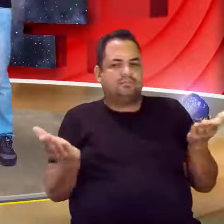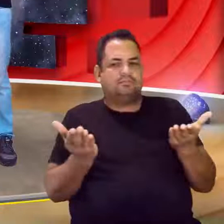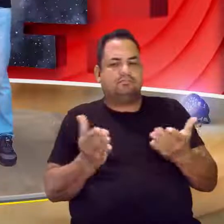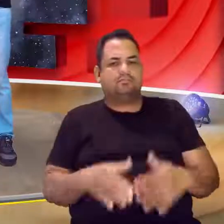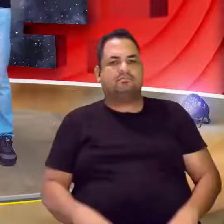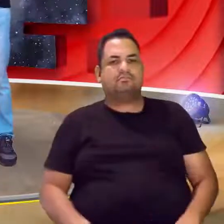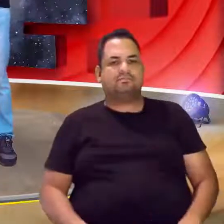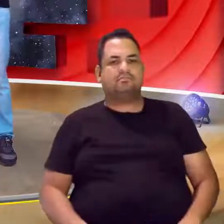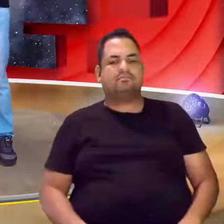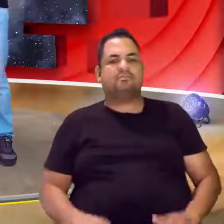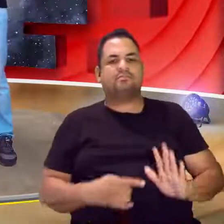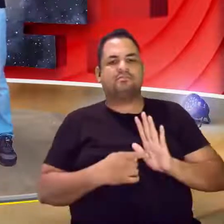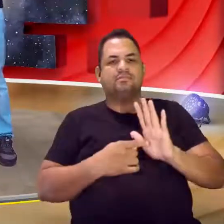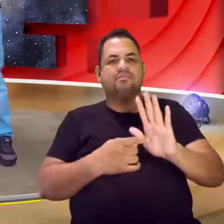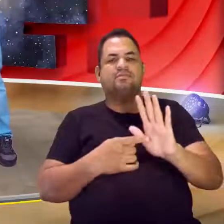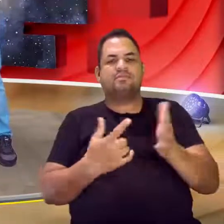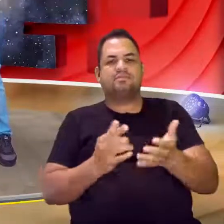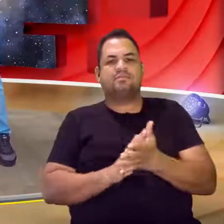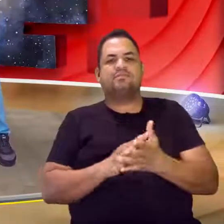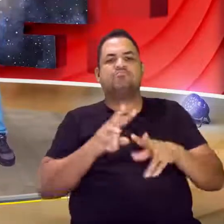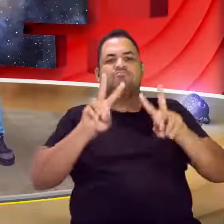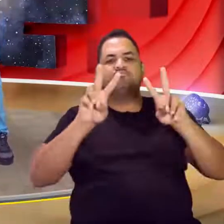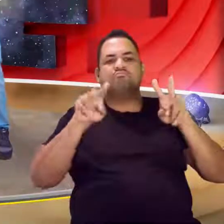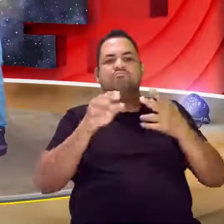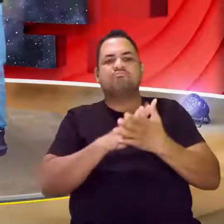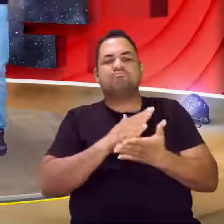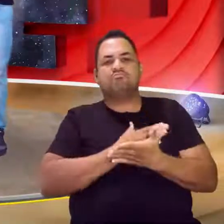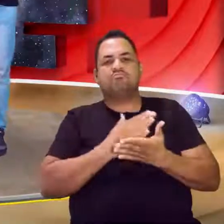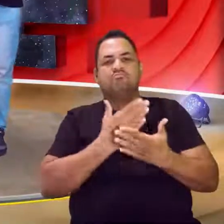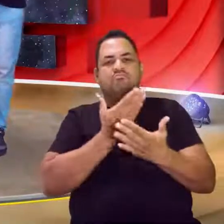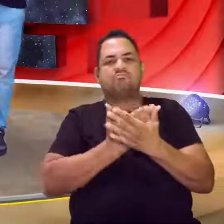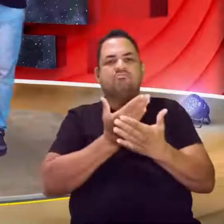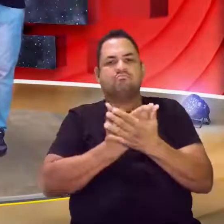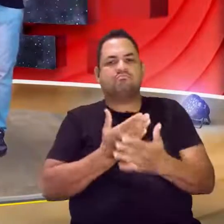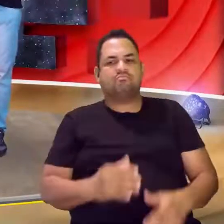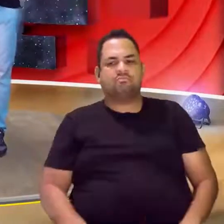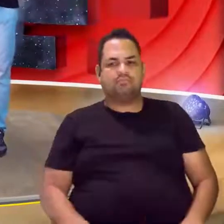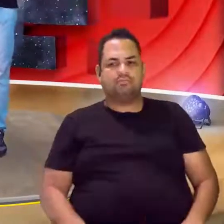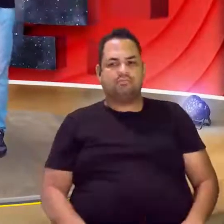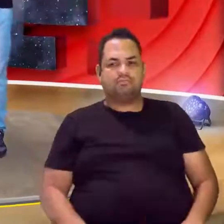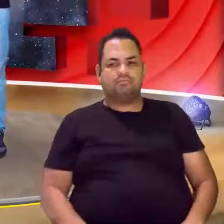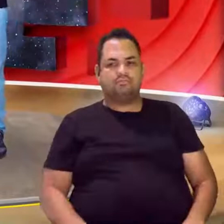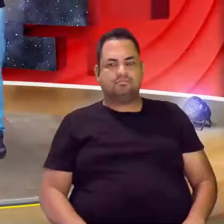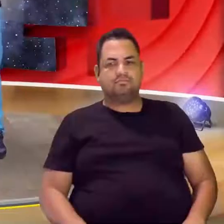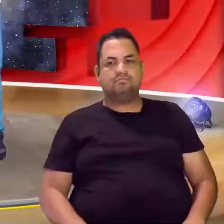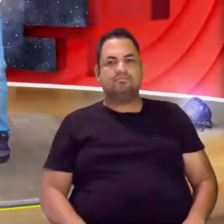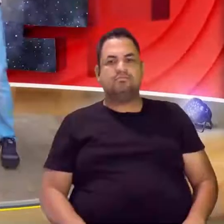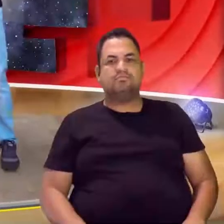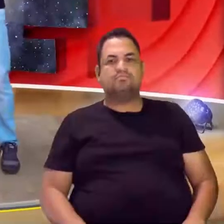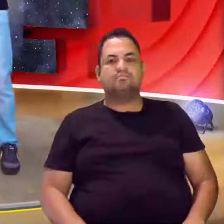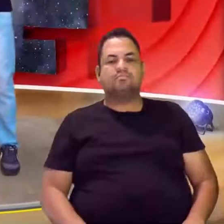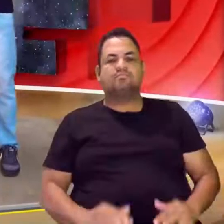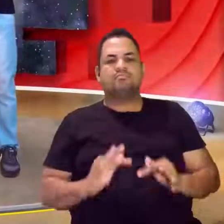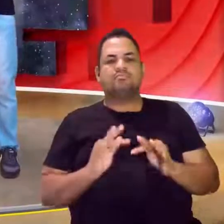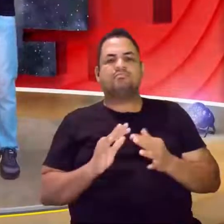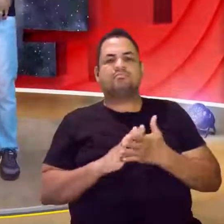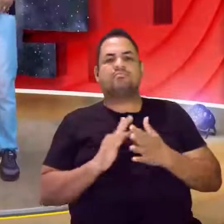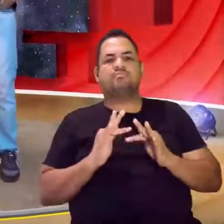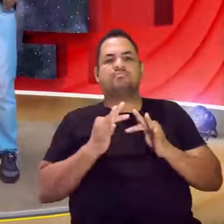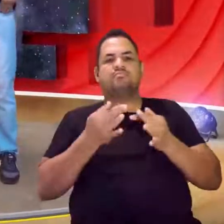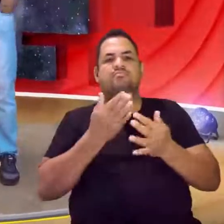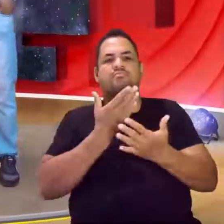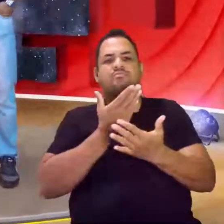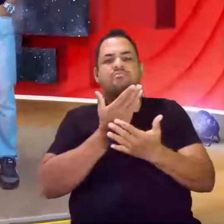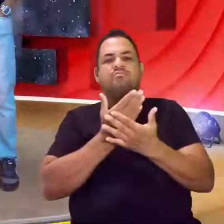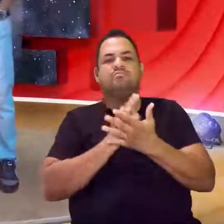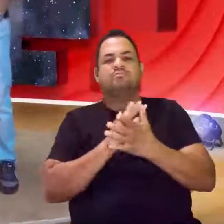vai trazer alguns assuntos iniciais aqui pra gente começar a nossa aula. Então, falando de Enem, o último ano do ensino médio, né,